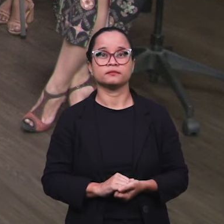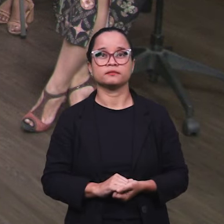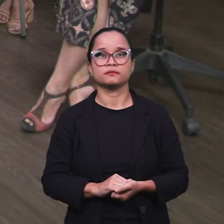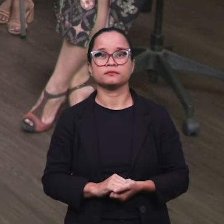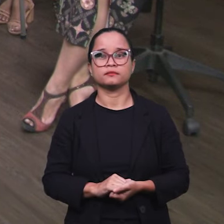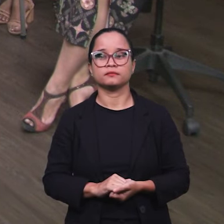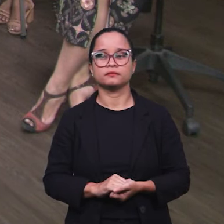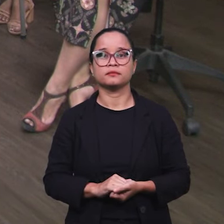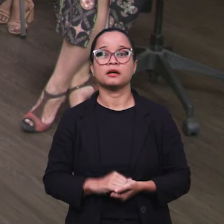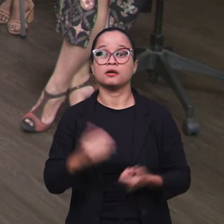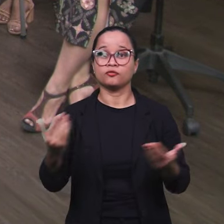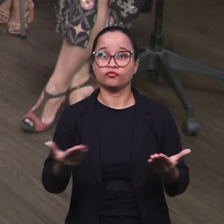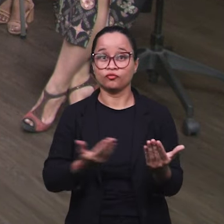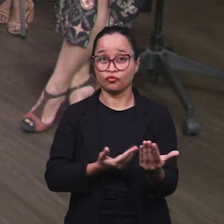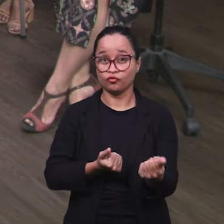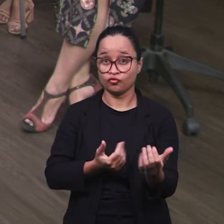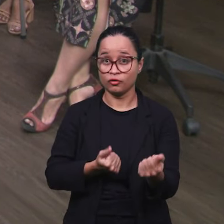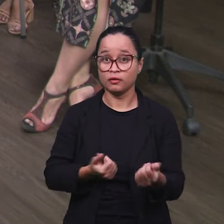quando ele